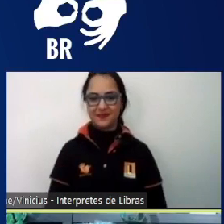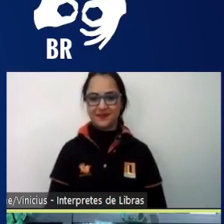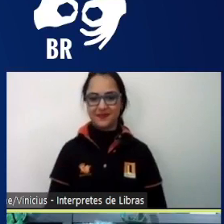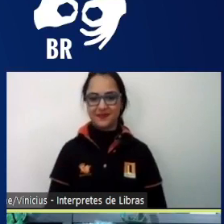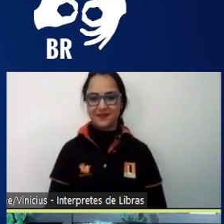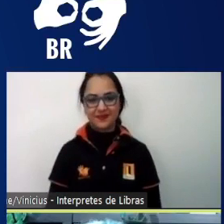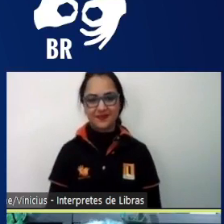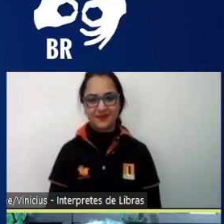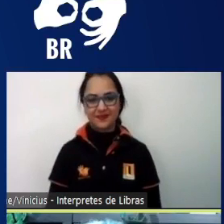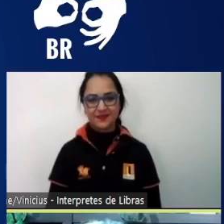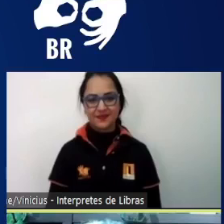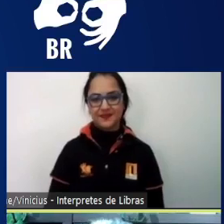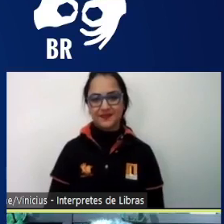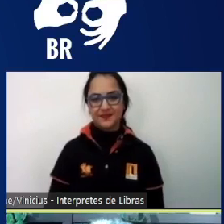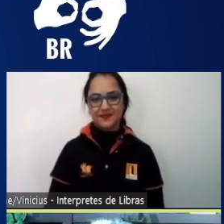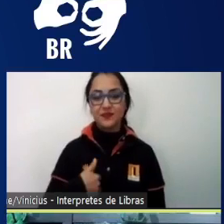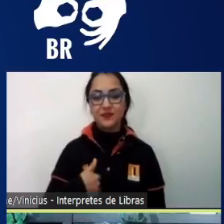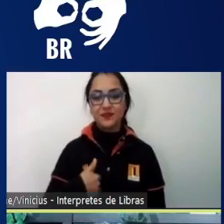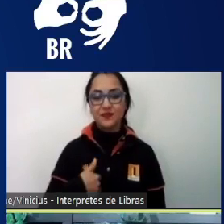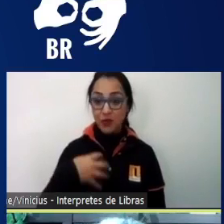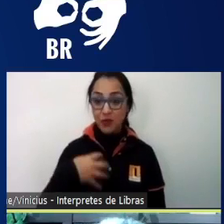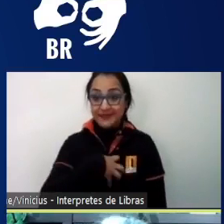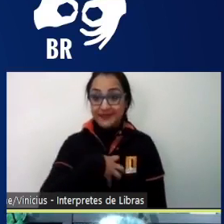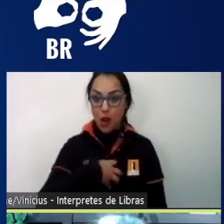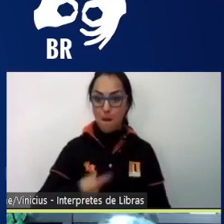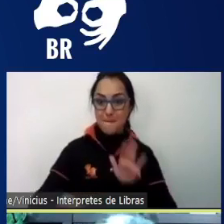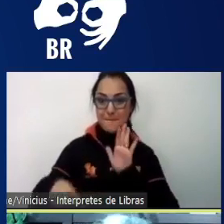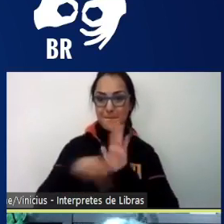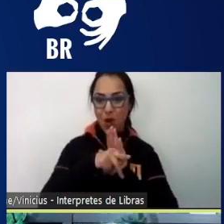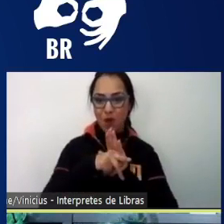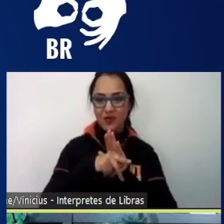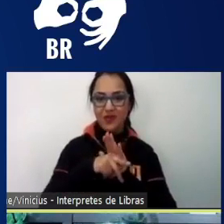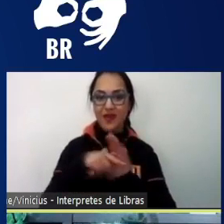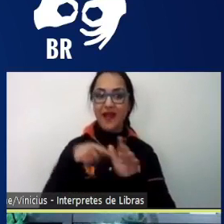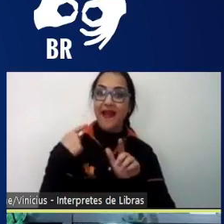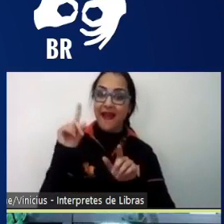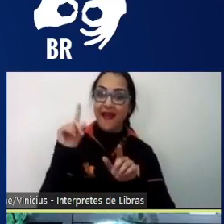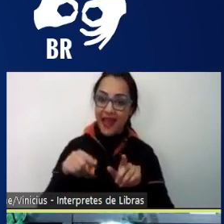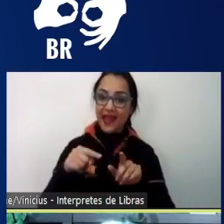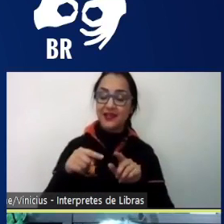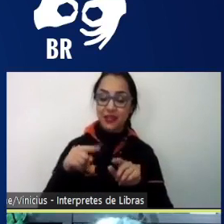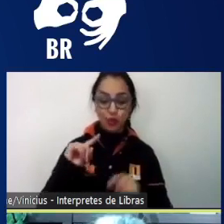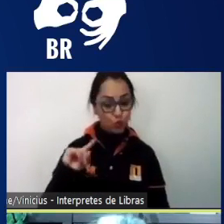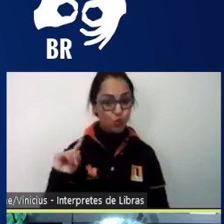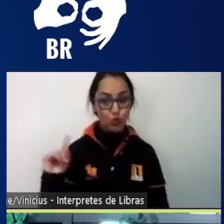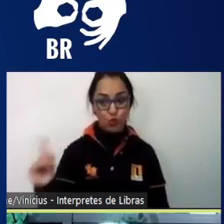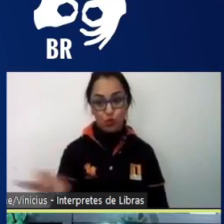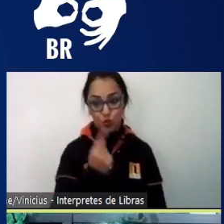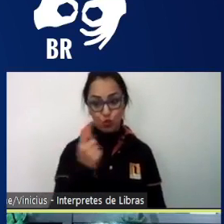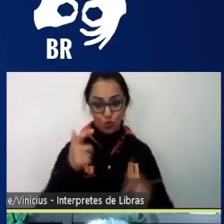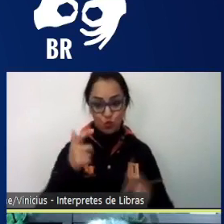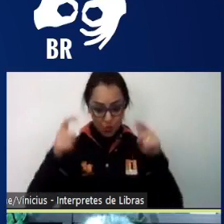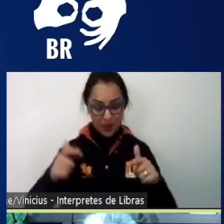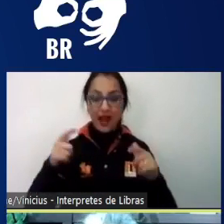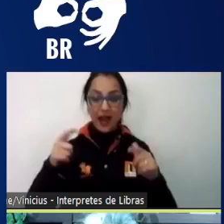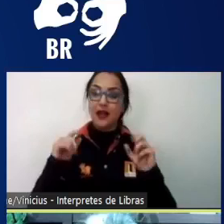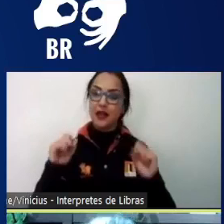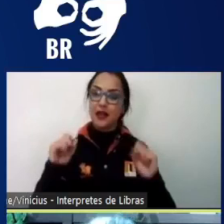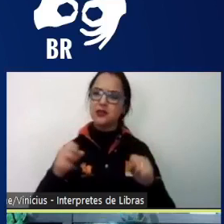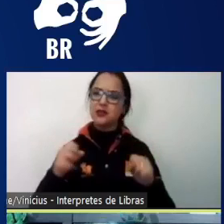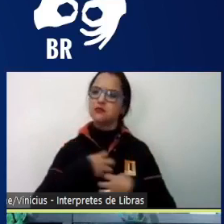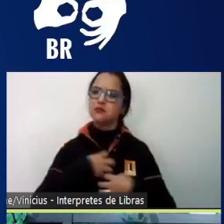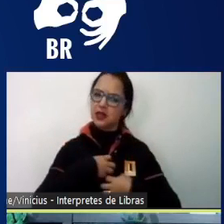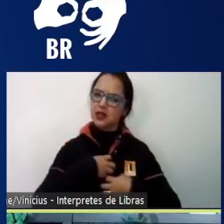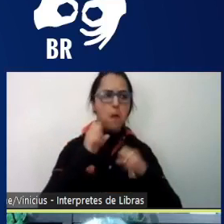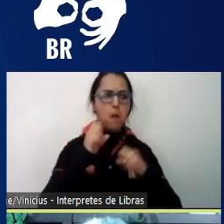de manter um espaço onde todos realmente se sintam com poder de falar, de fazer mudanças,